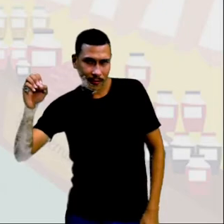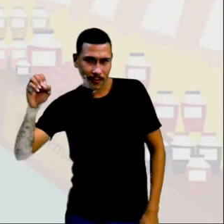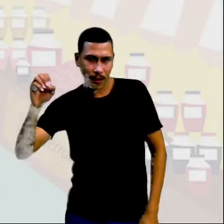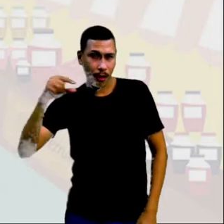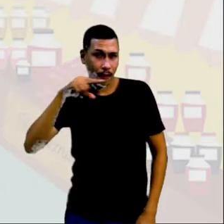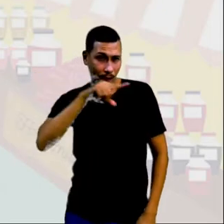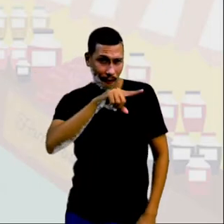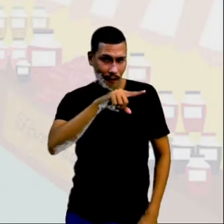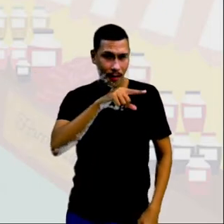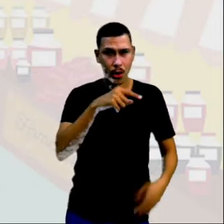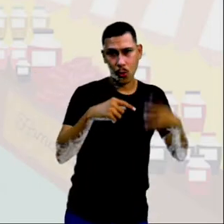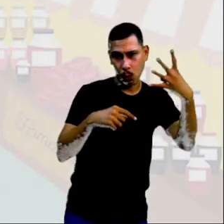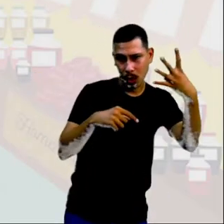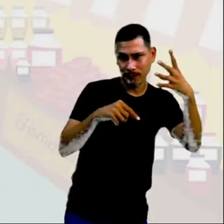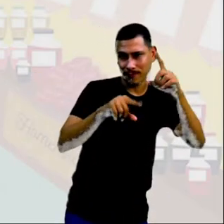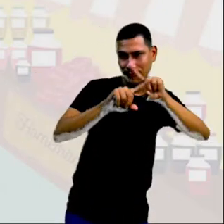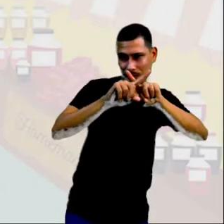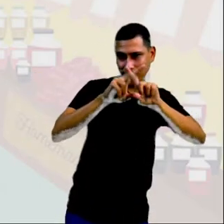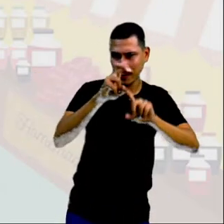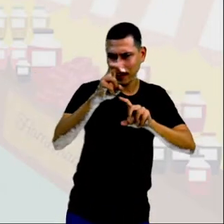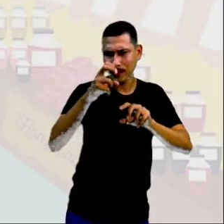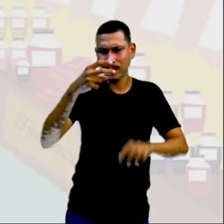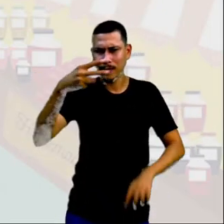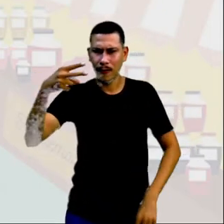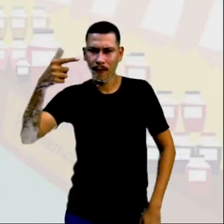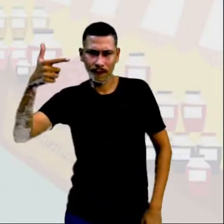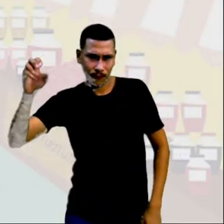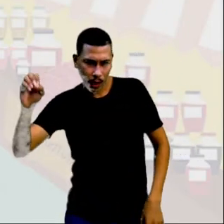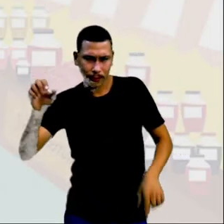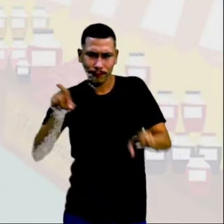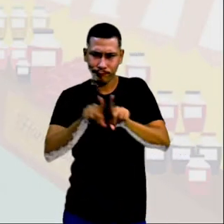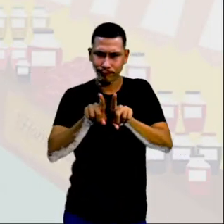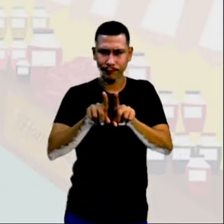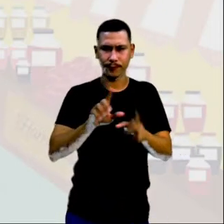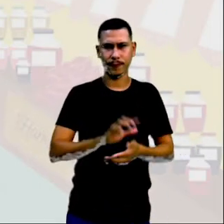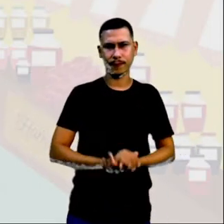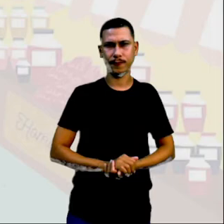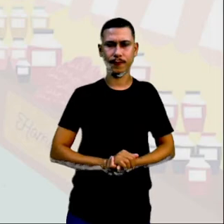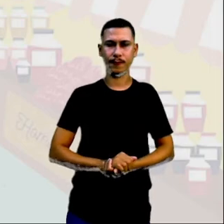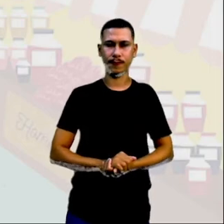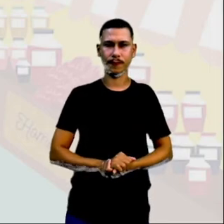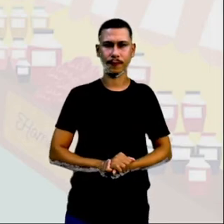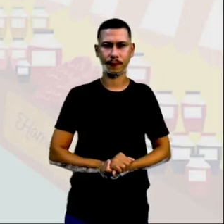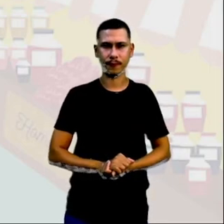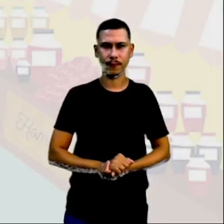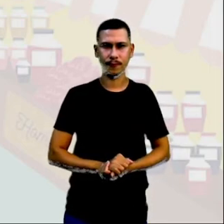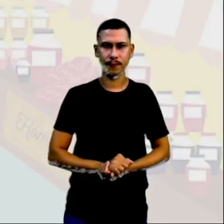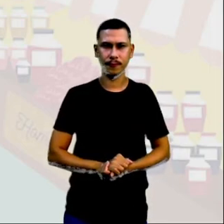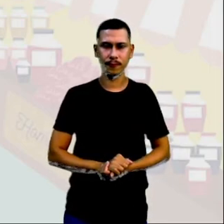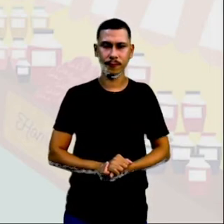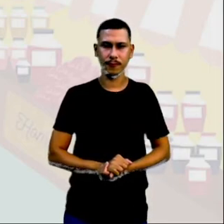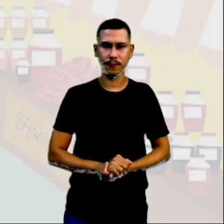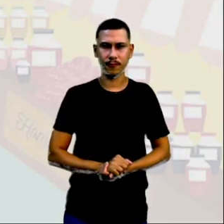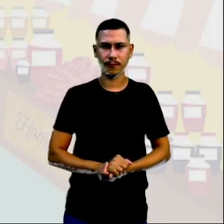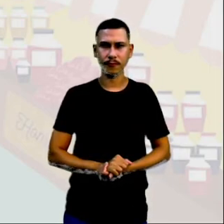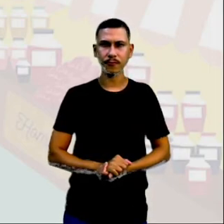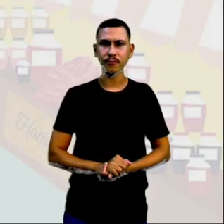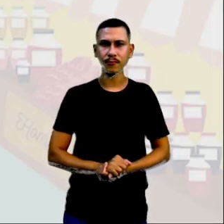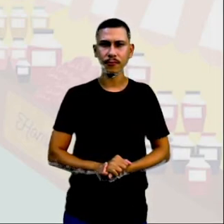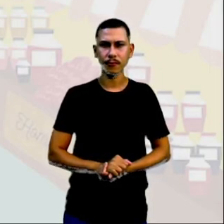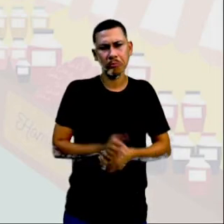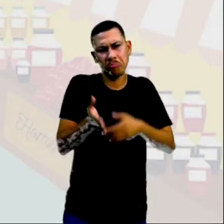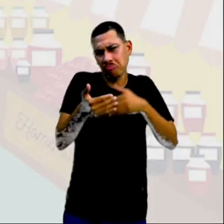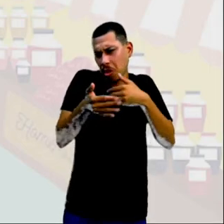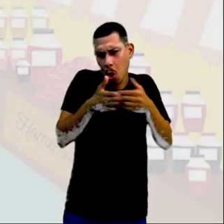lá, 4 vezes 5 também vai ser 20. Ótimo. Então, isso vai acontecer